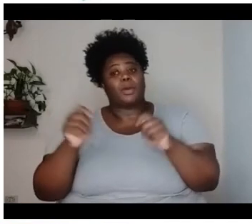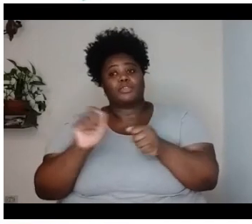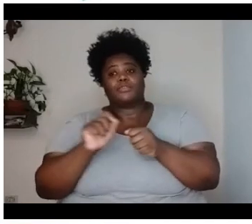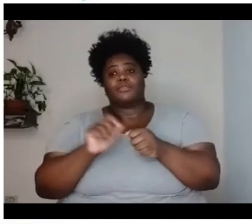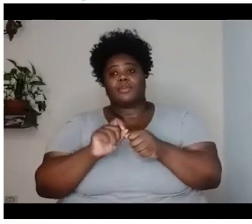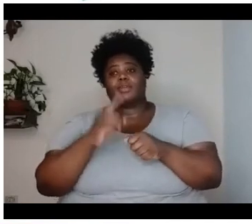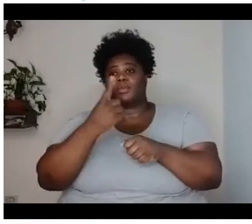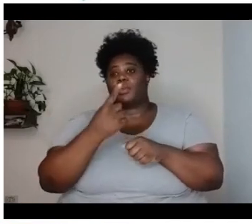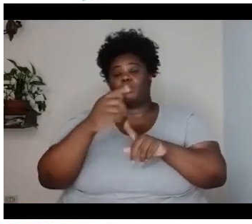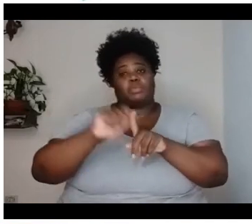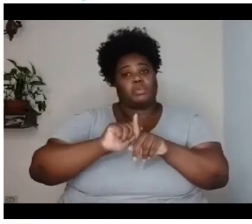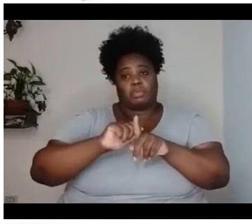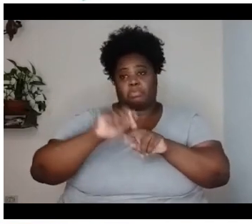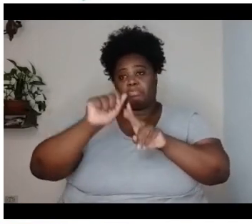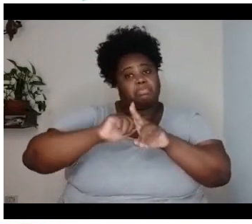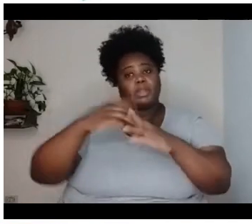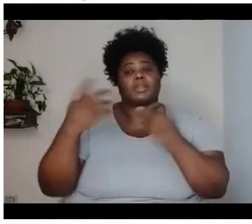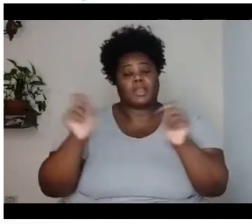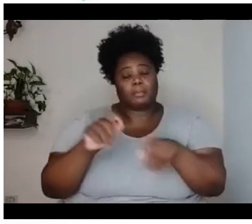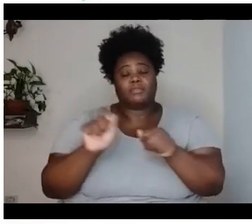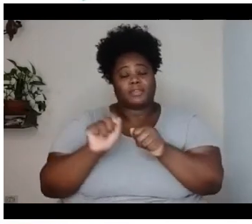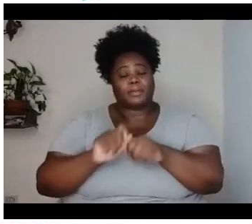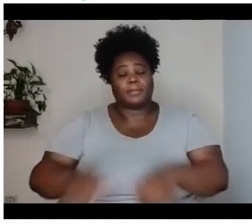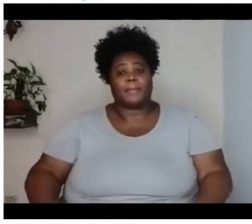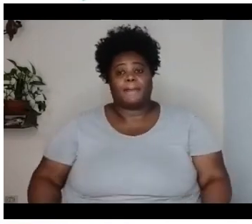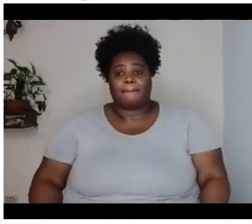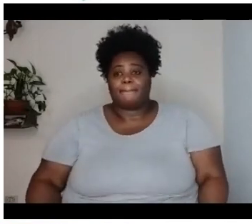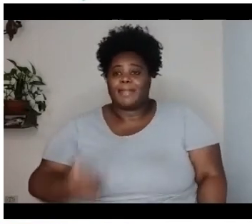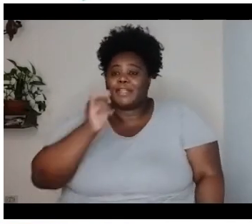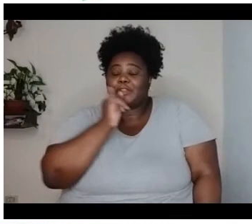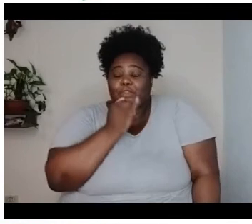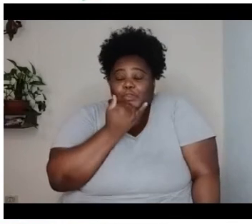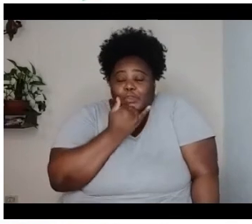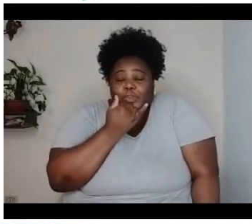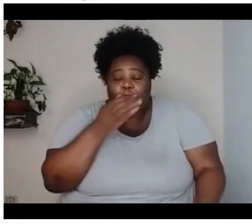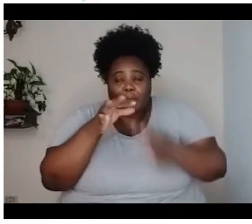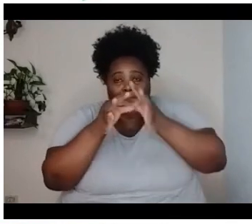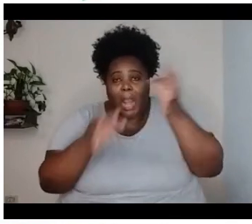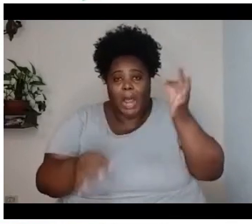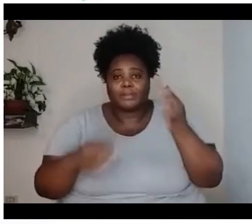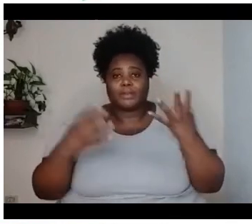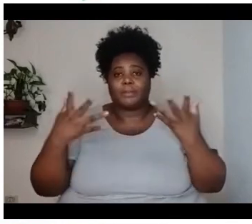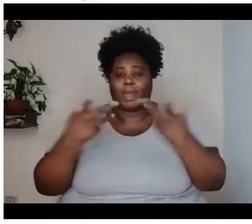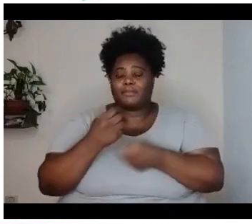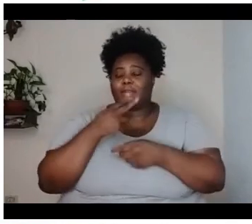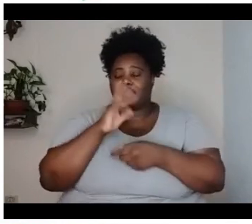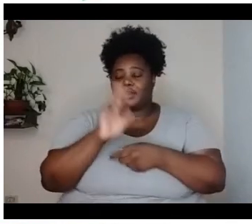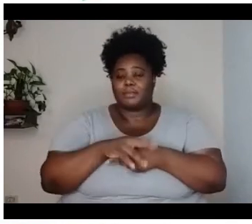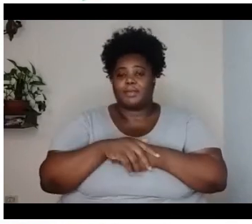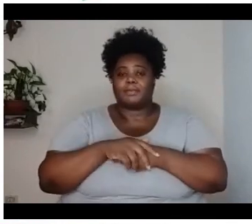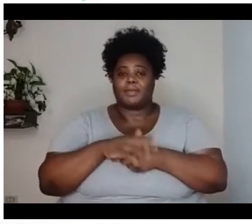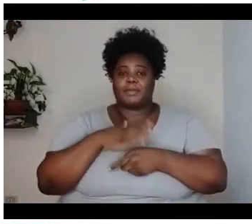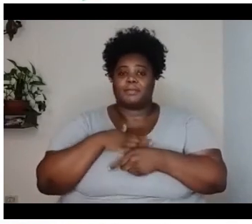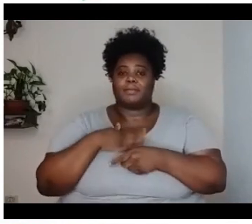2 meses, 3 meses, você consegue fazer. Desculpa, a gente me alonguei aí na resposta. Não, maravilhoso. Assim, para mim abriu